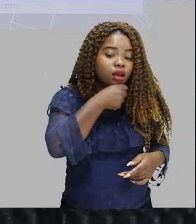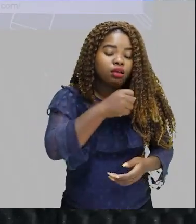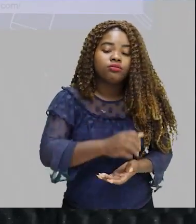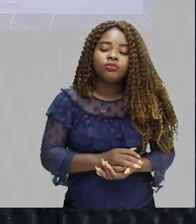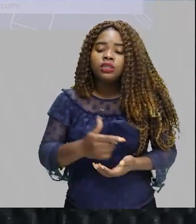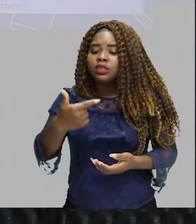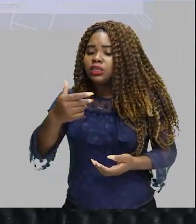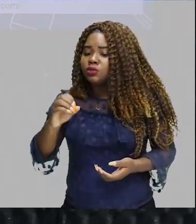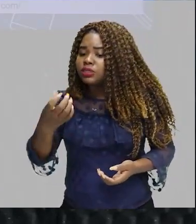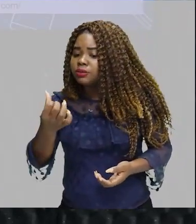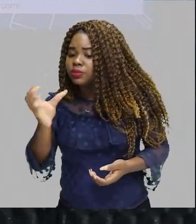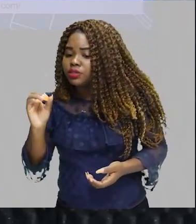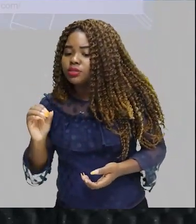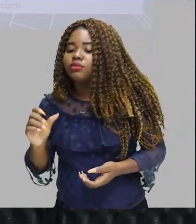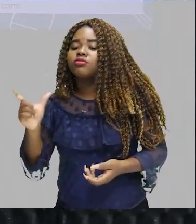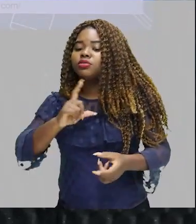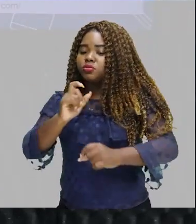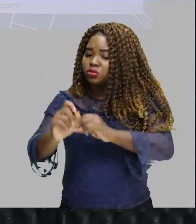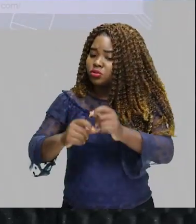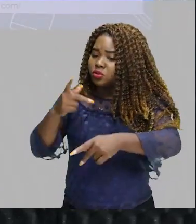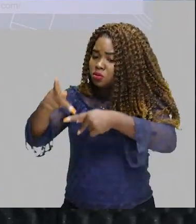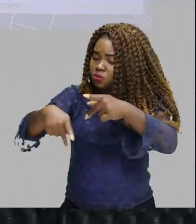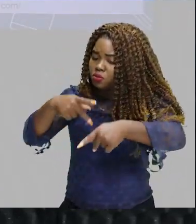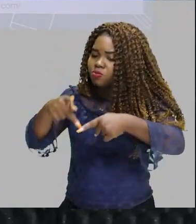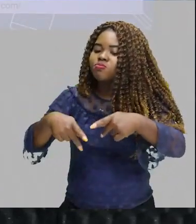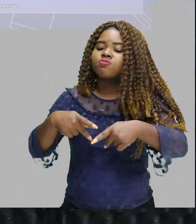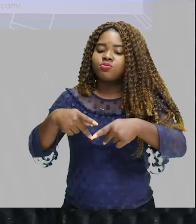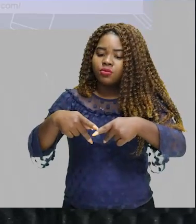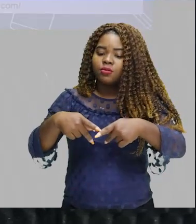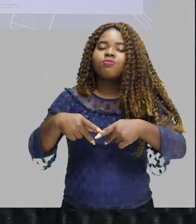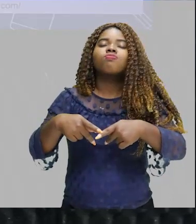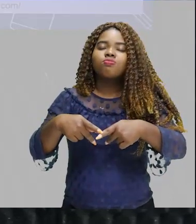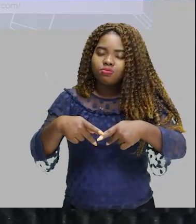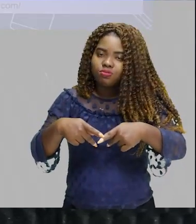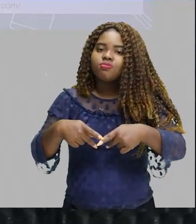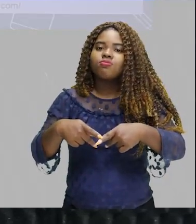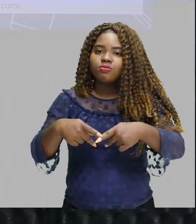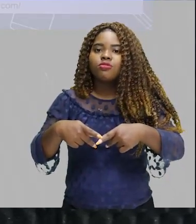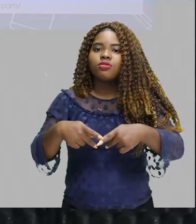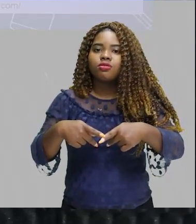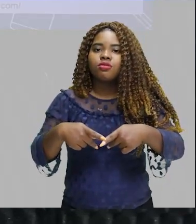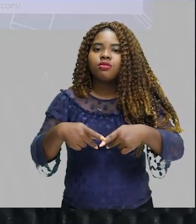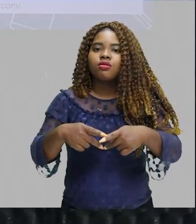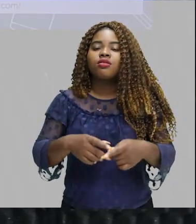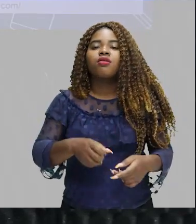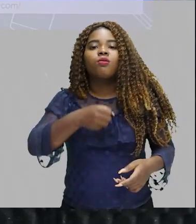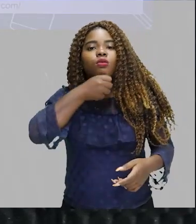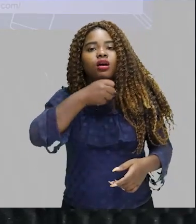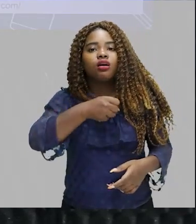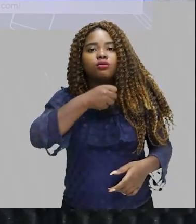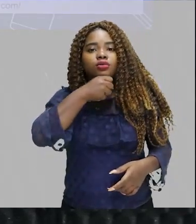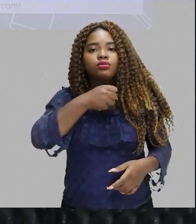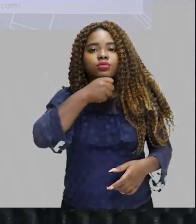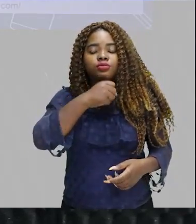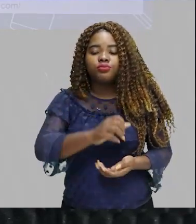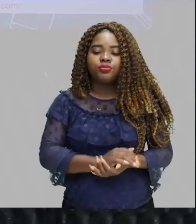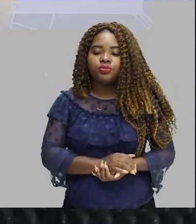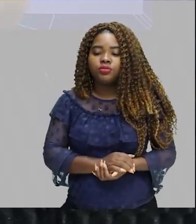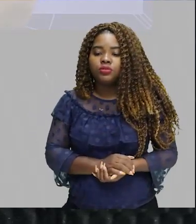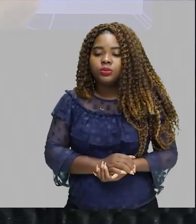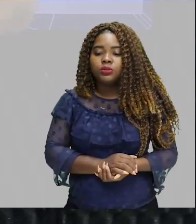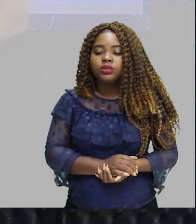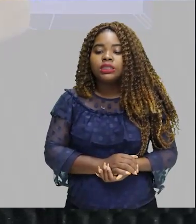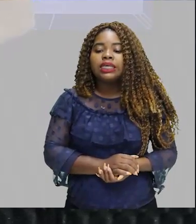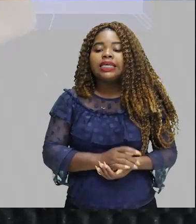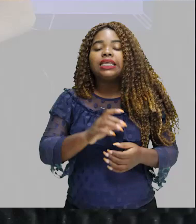2060, galera, nós já vamos ter uma população majoritariamente o que, Marcos? Uma população envelhecida. E olha a nossa taxa